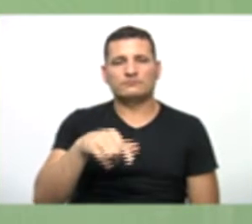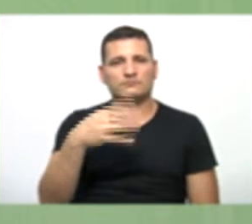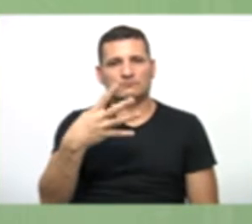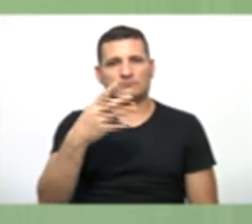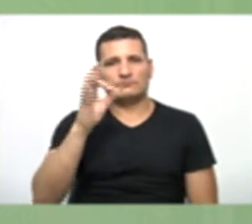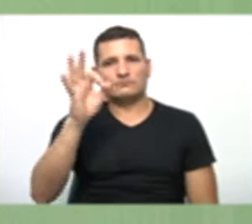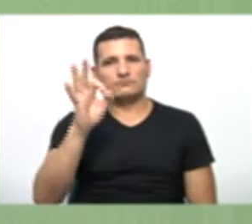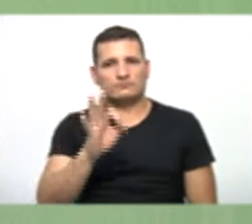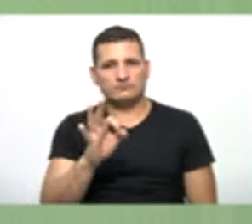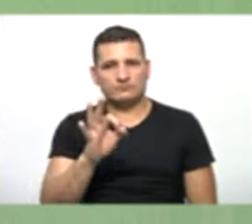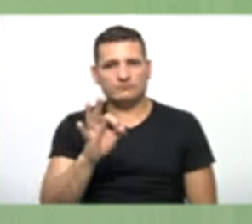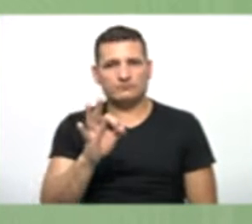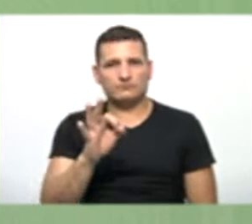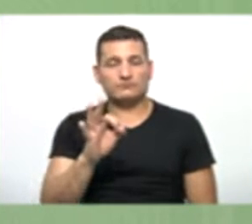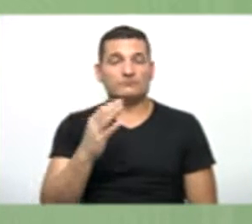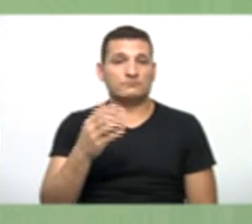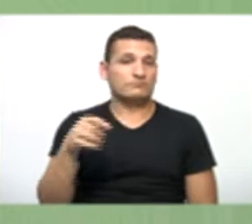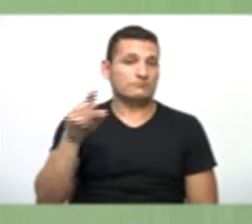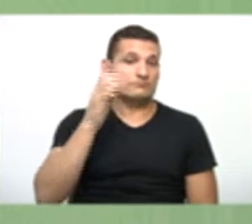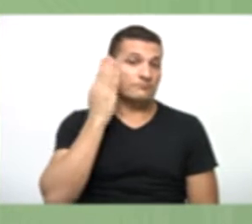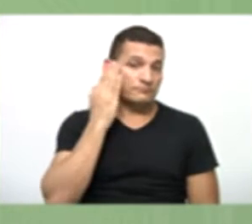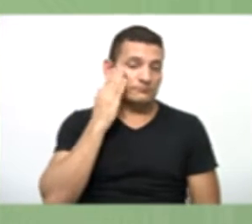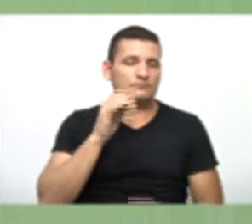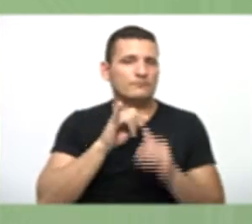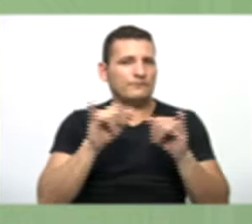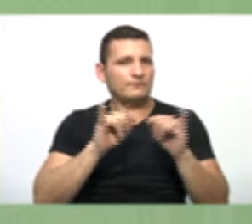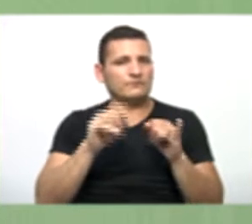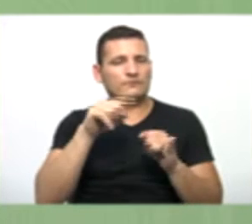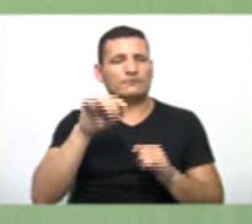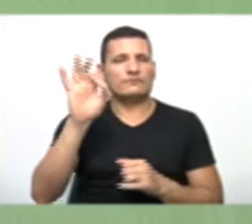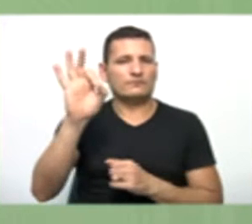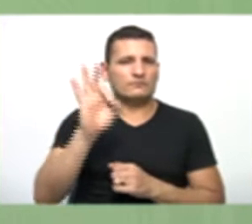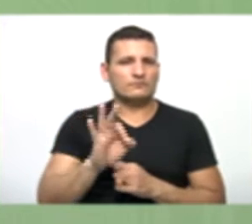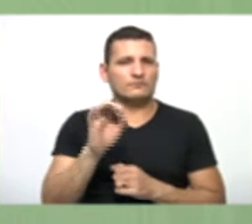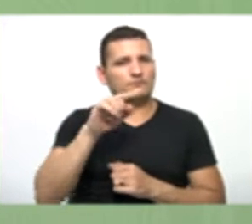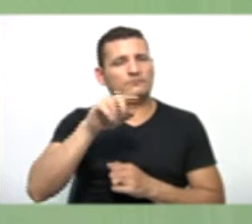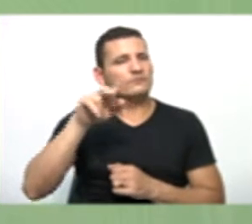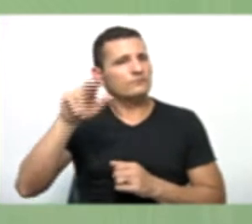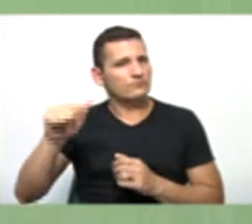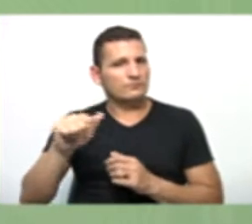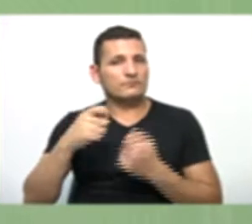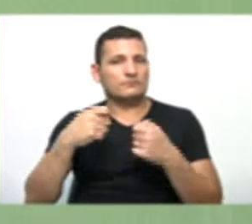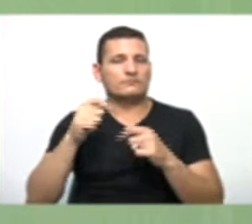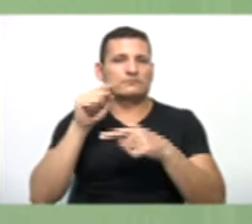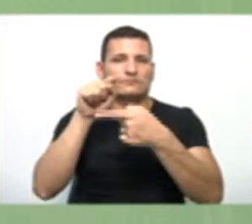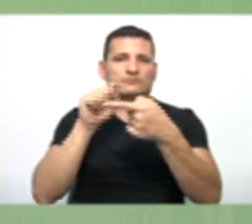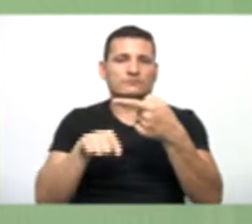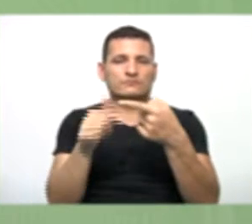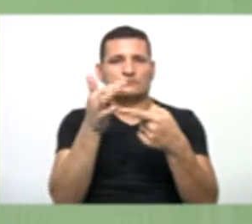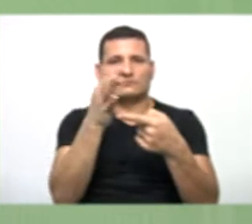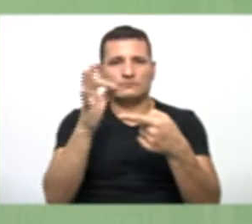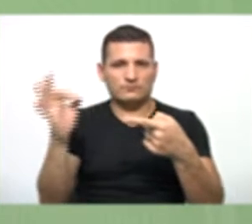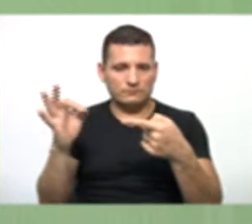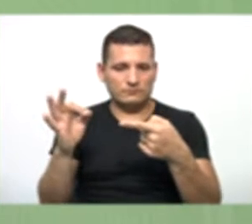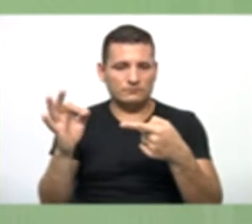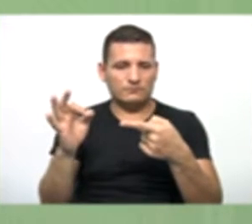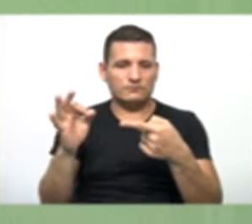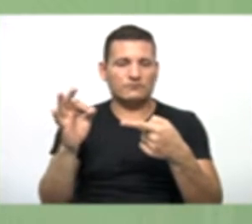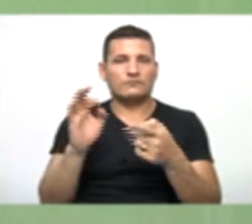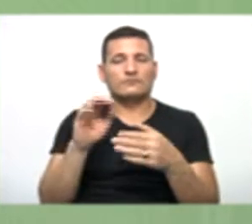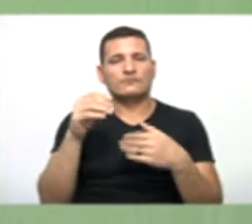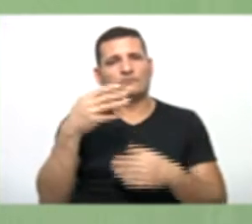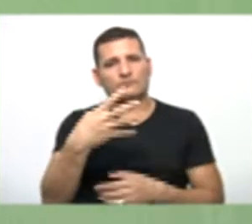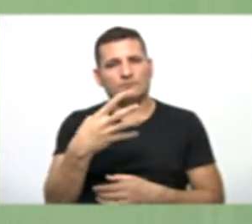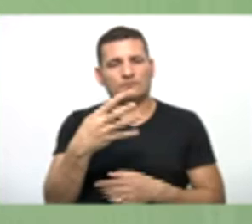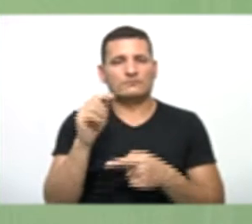4%. E aí vocês sabem que a informação na forma de porcentagem nunca entra na forma, ela tem que dividir por 100. E 4 por 100,